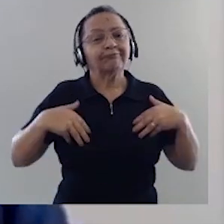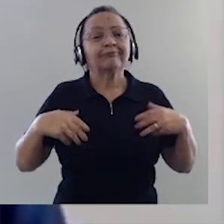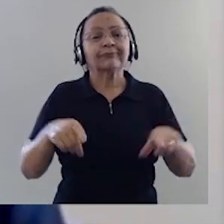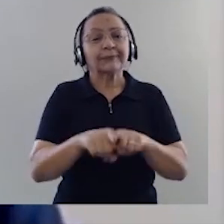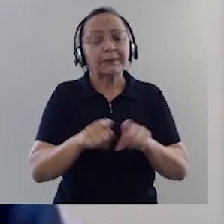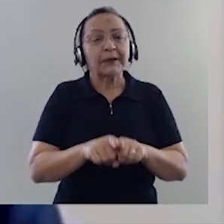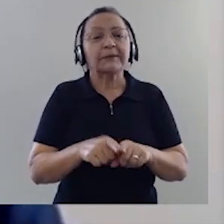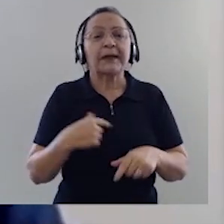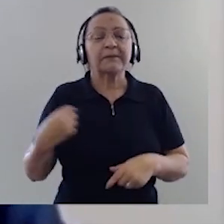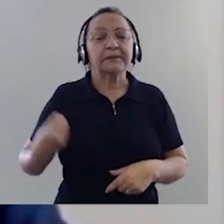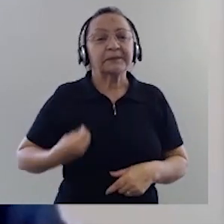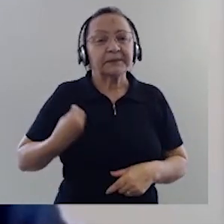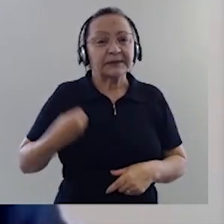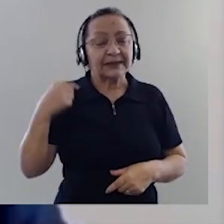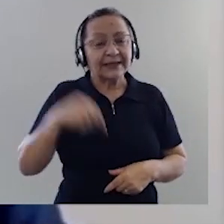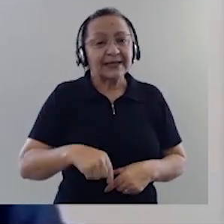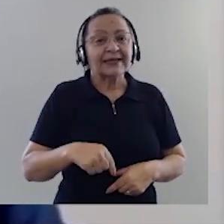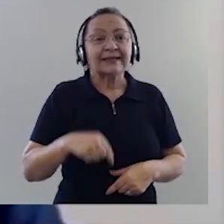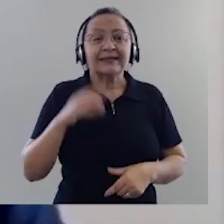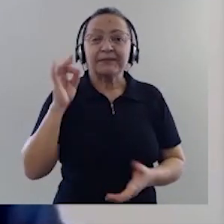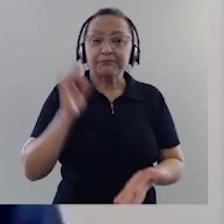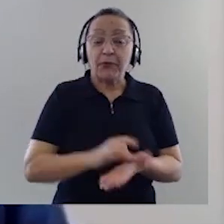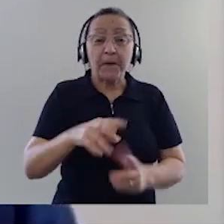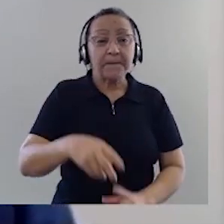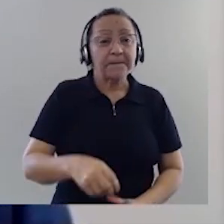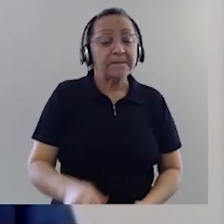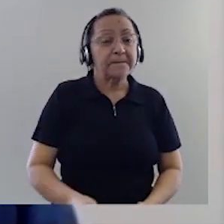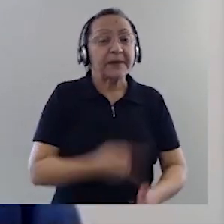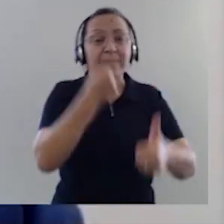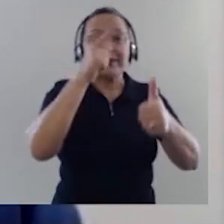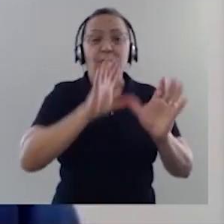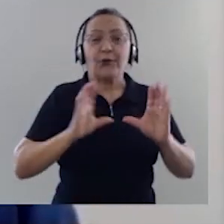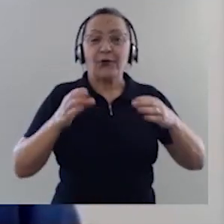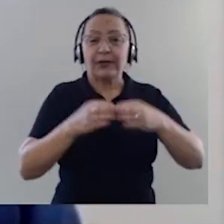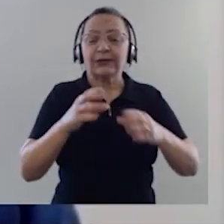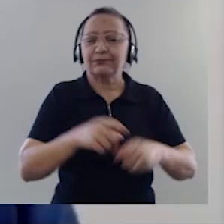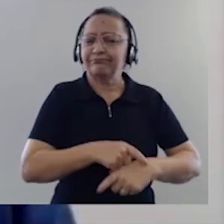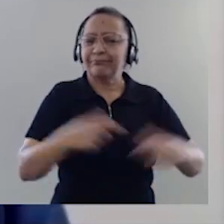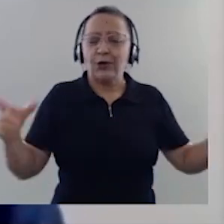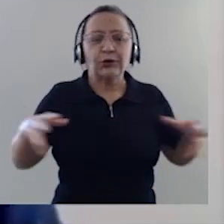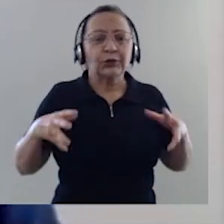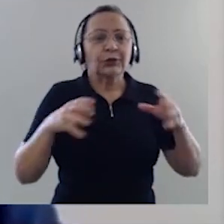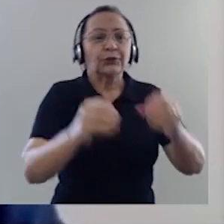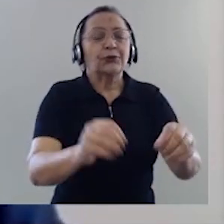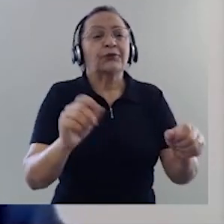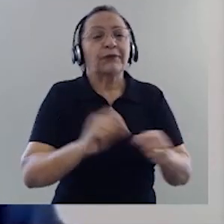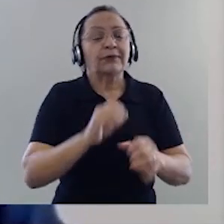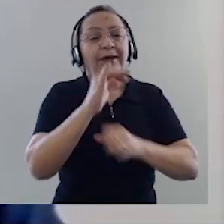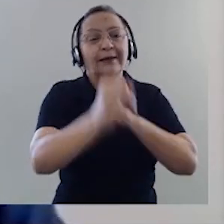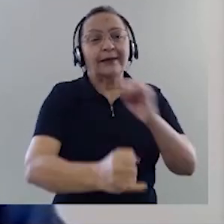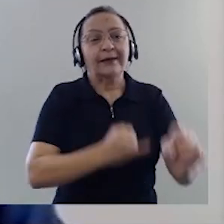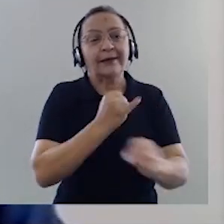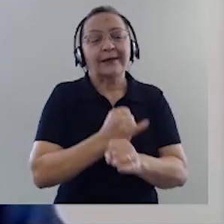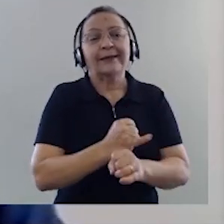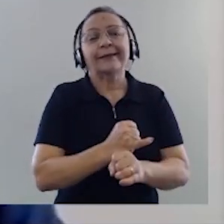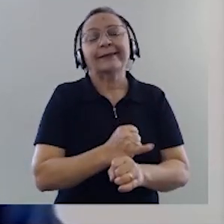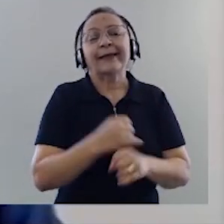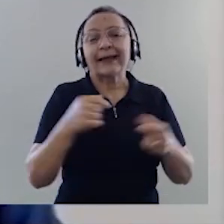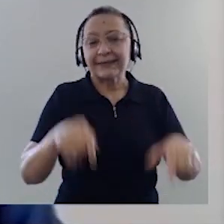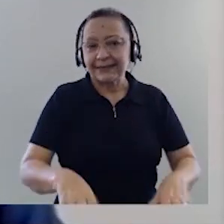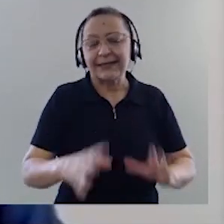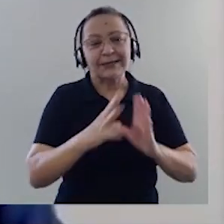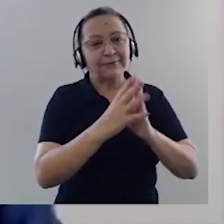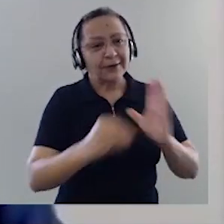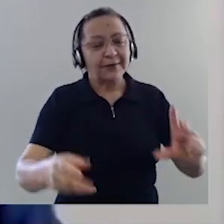poder participar desse histórico congresso, maior de todos, realizado de maneira por videoconferência,